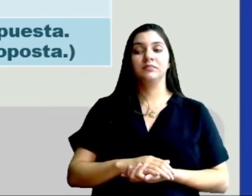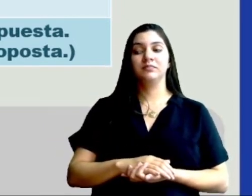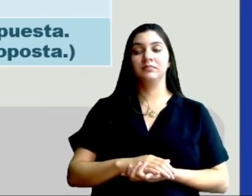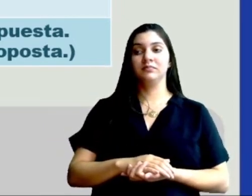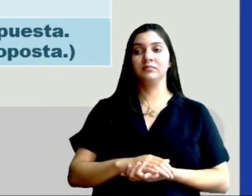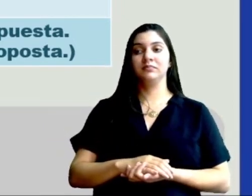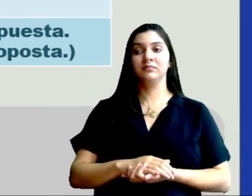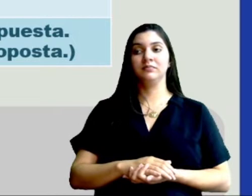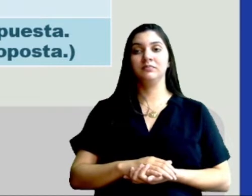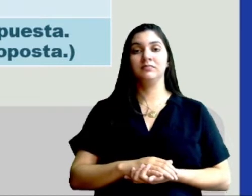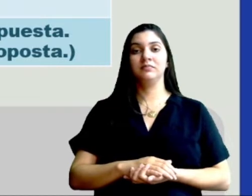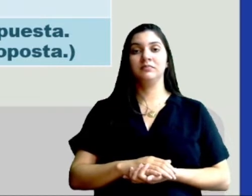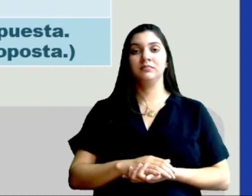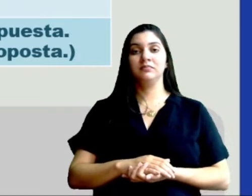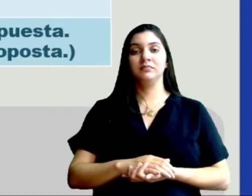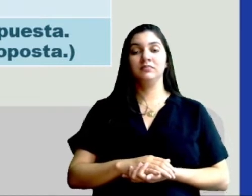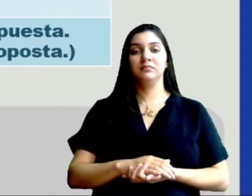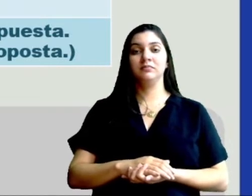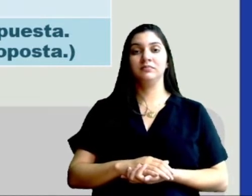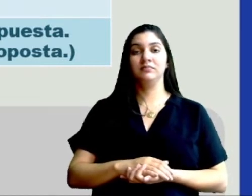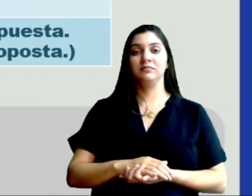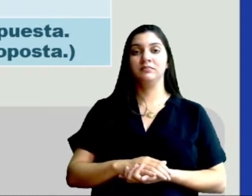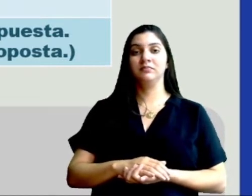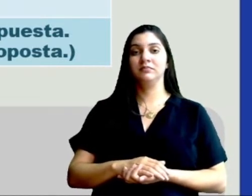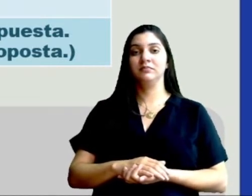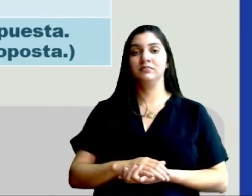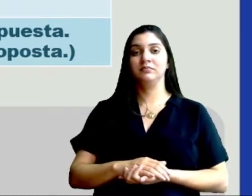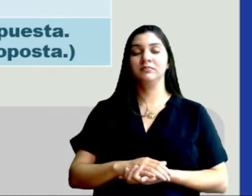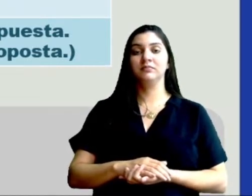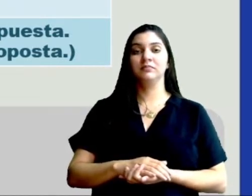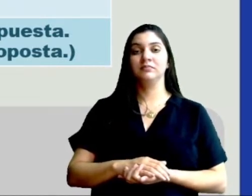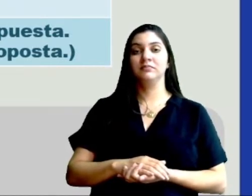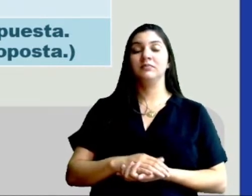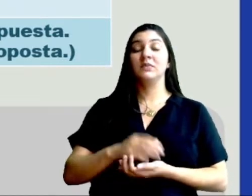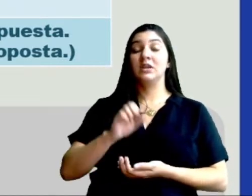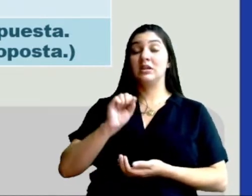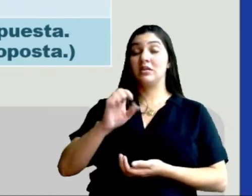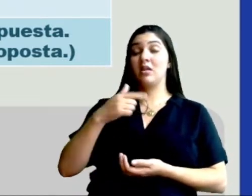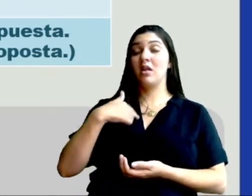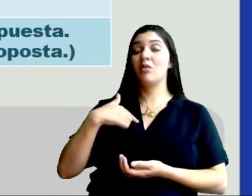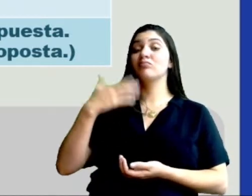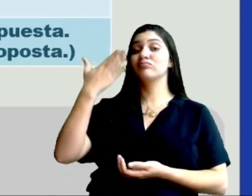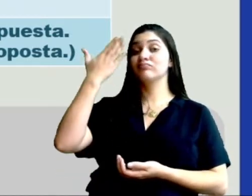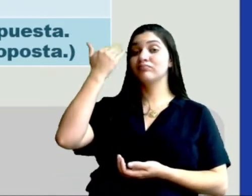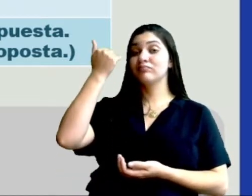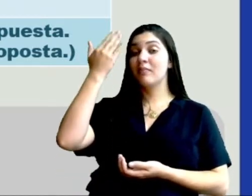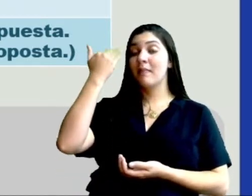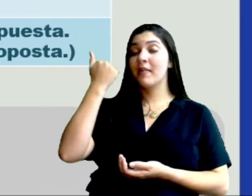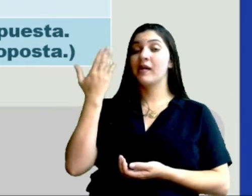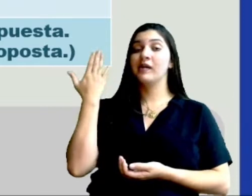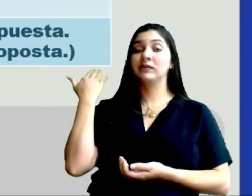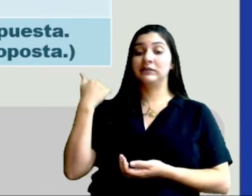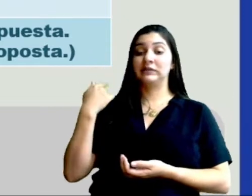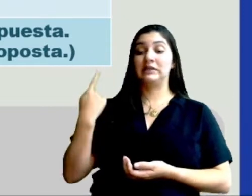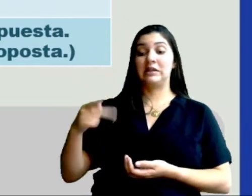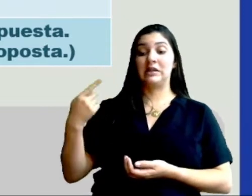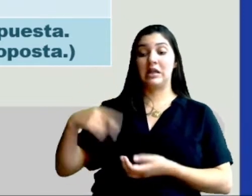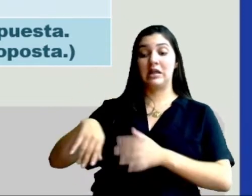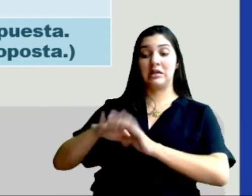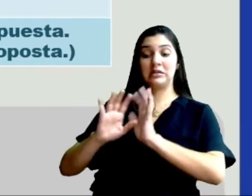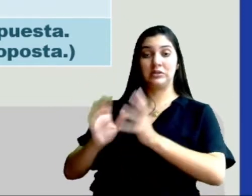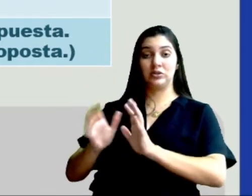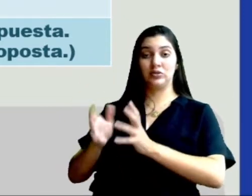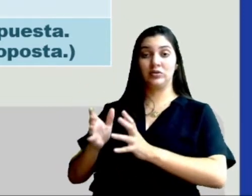el campeonato, yo le apostaria dinheiro. Se eu soubesse que esse time ia ganhar